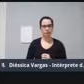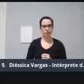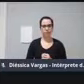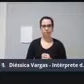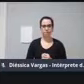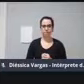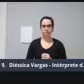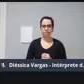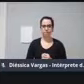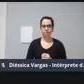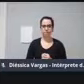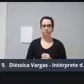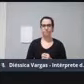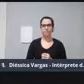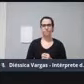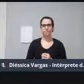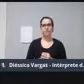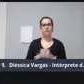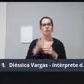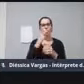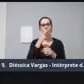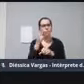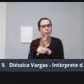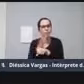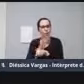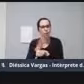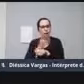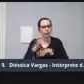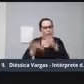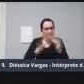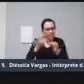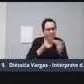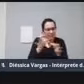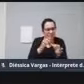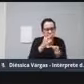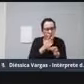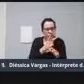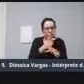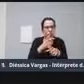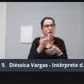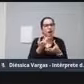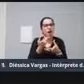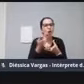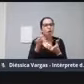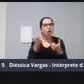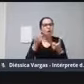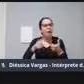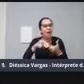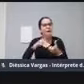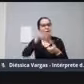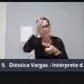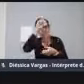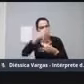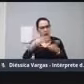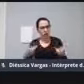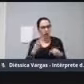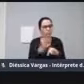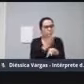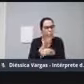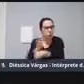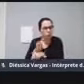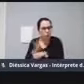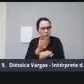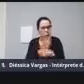caça ao tesouro, só que nesse jogo, então, os tesouros, na verdade, são os insetos. Então, esse jogo, ele contou com cinco